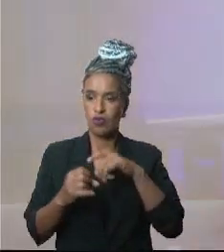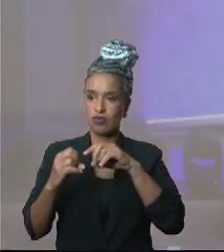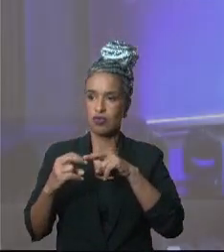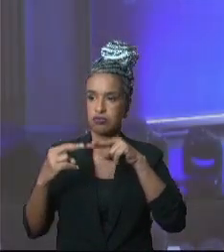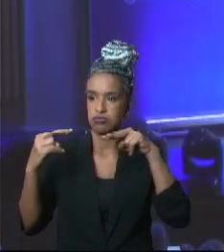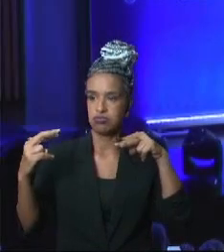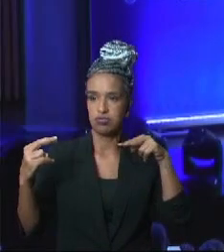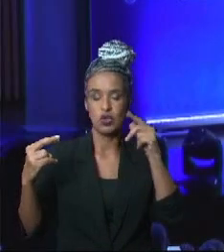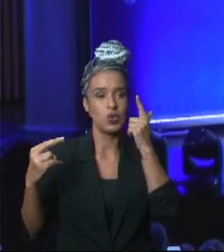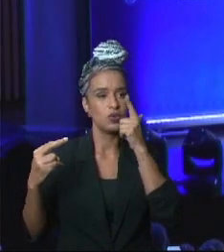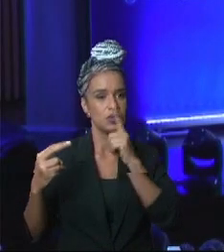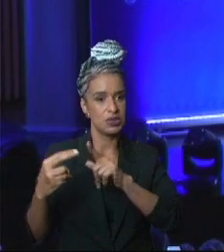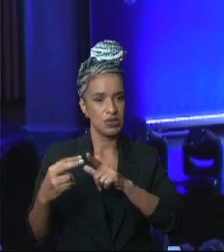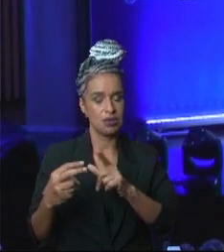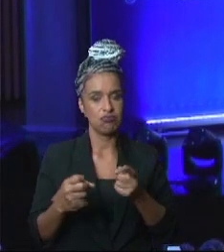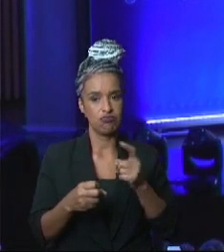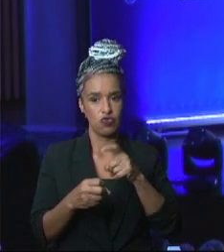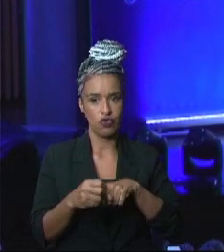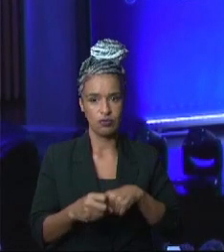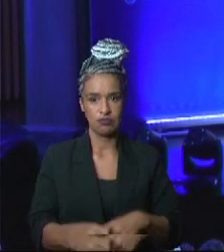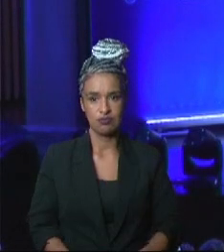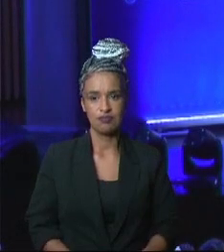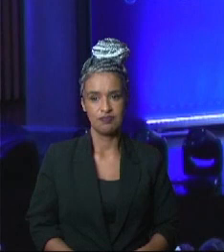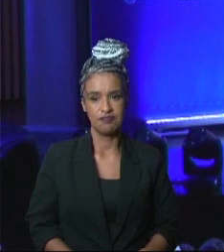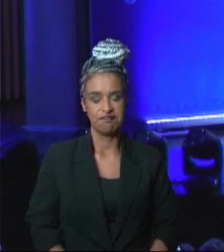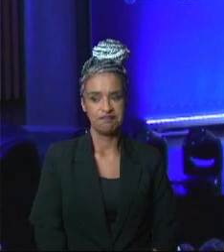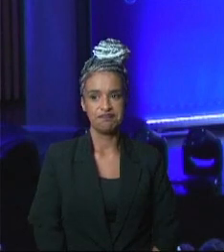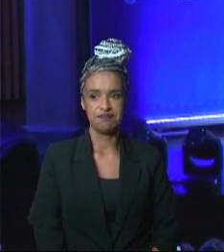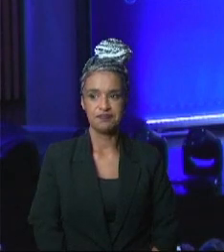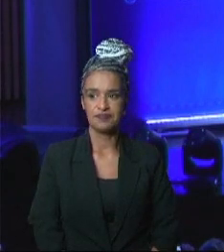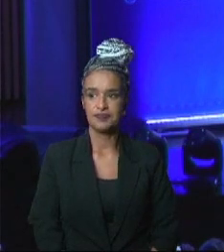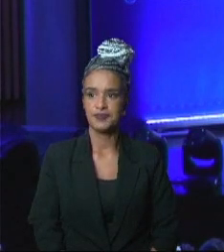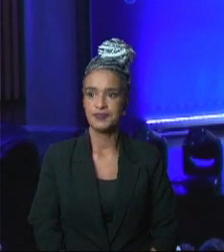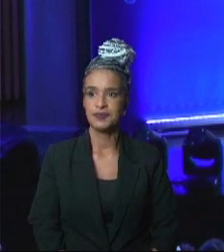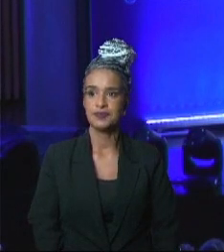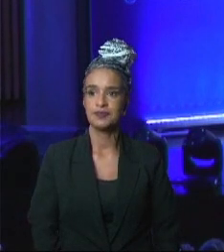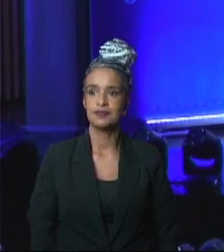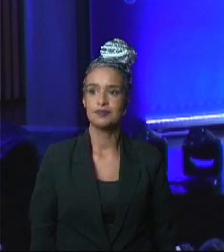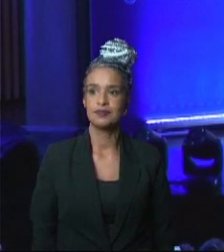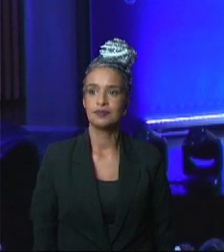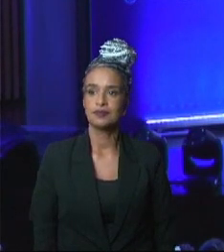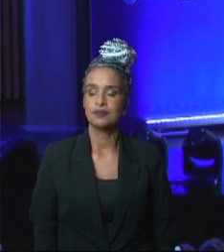a Carbonell consiga conectar. Obrigado, Benedetta.